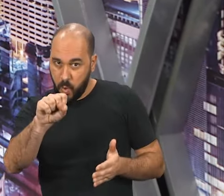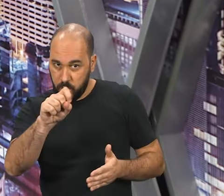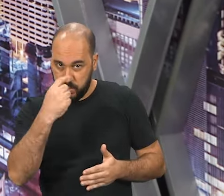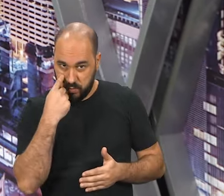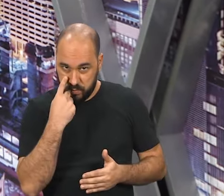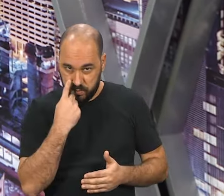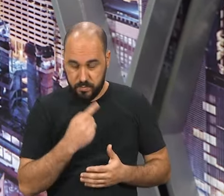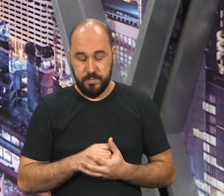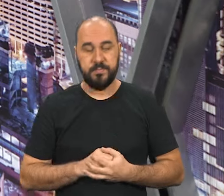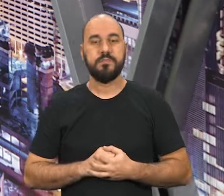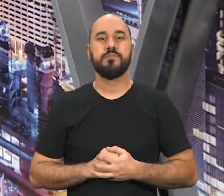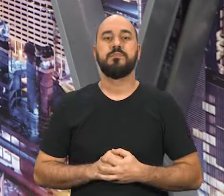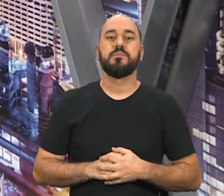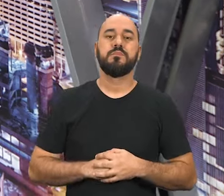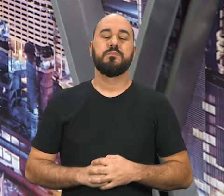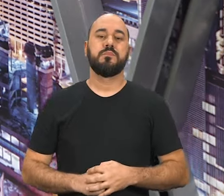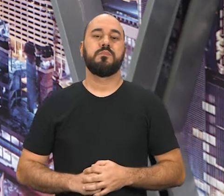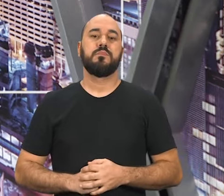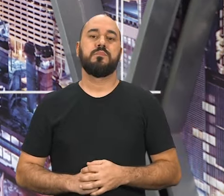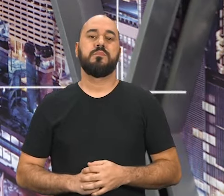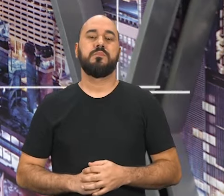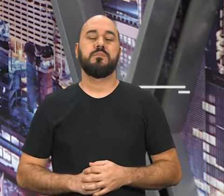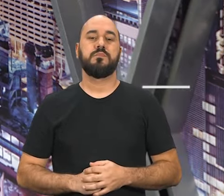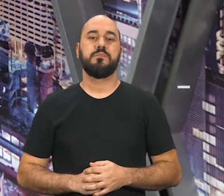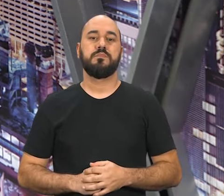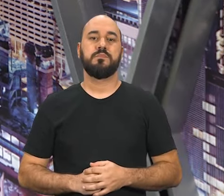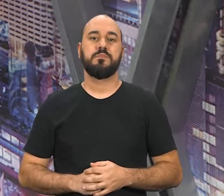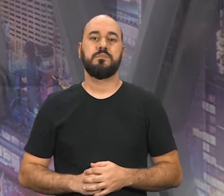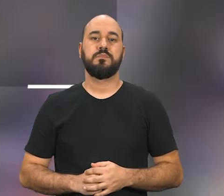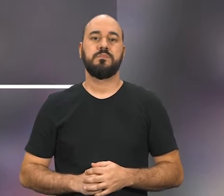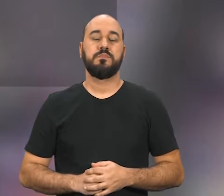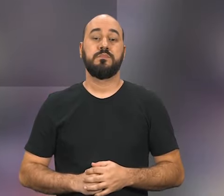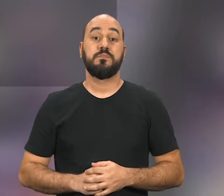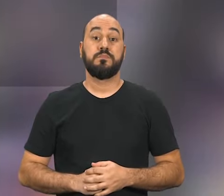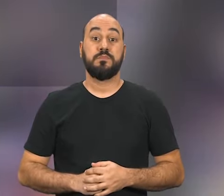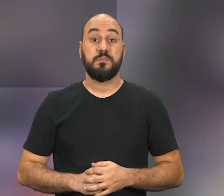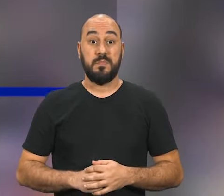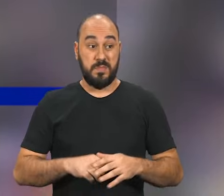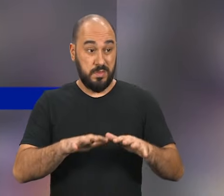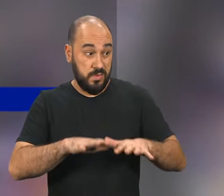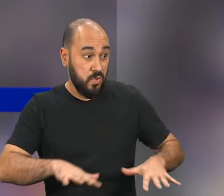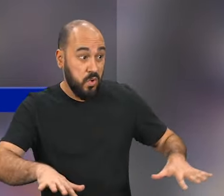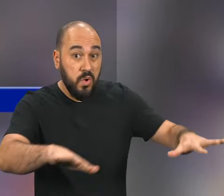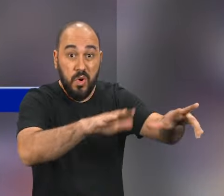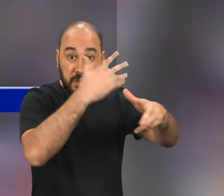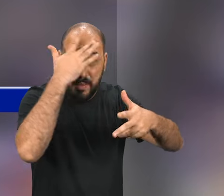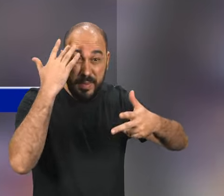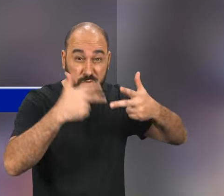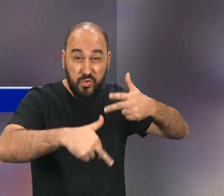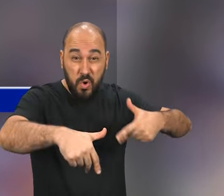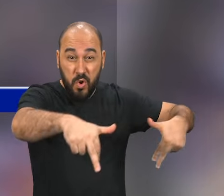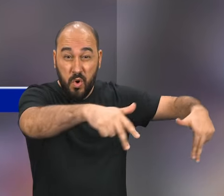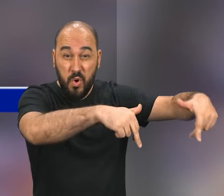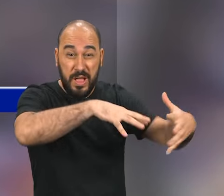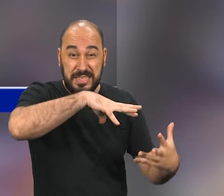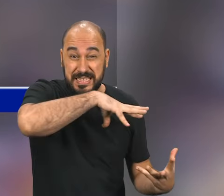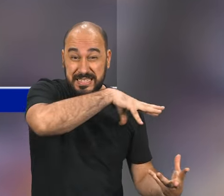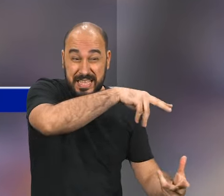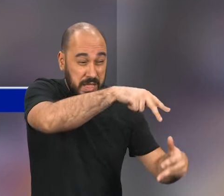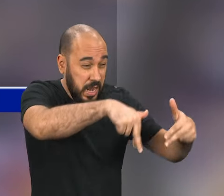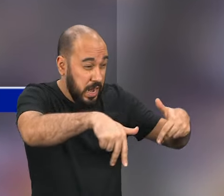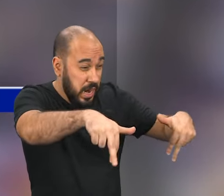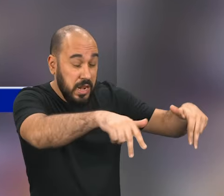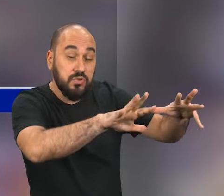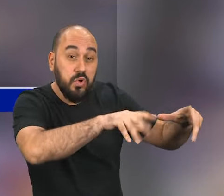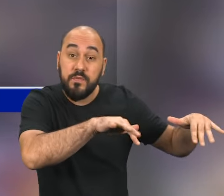você. Apocalipse 13, verso 8, que diz: e adorá-la-ão todos os que habitam sobre a